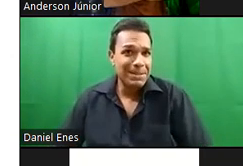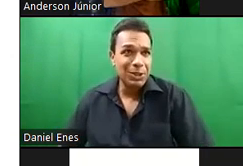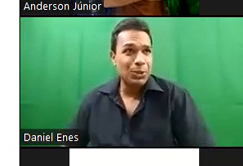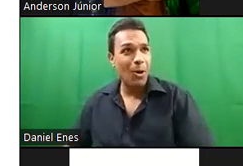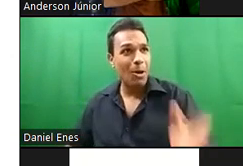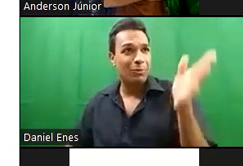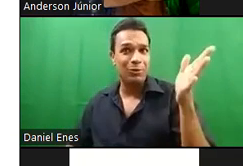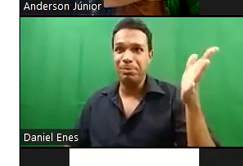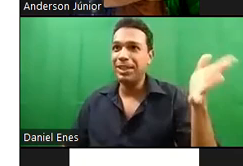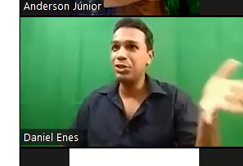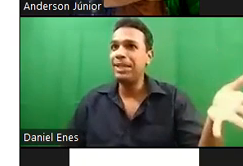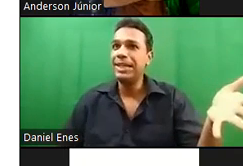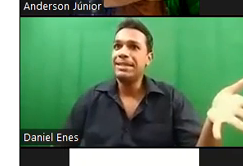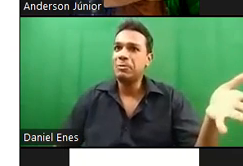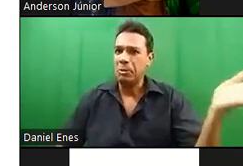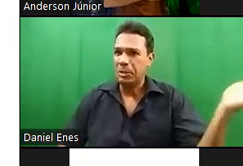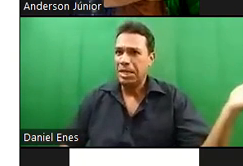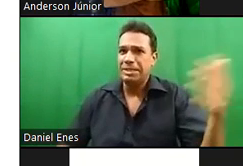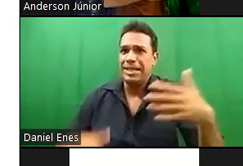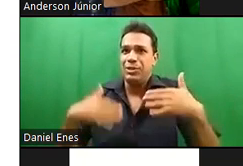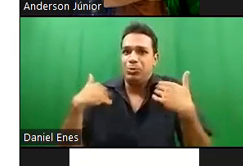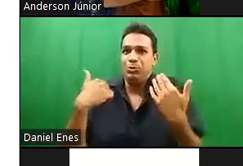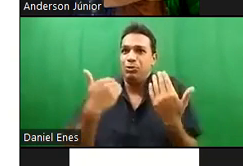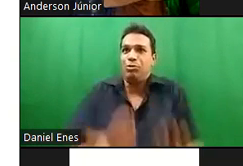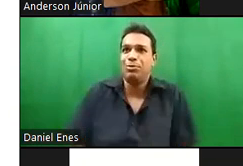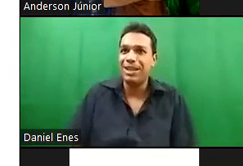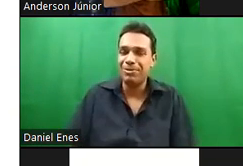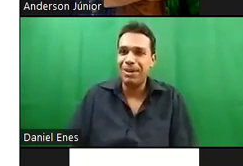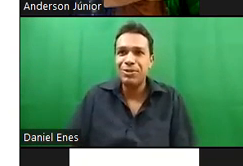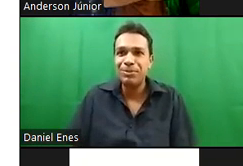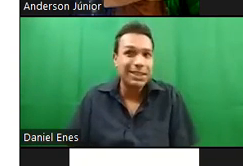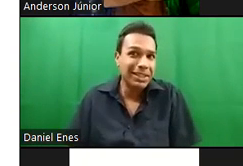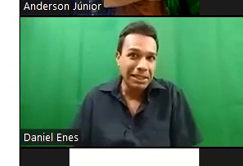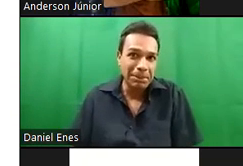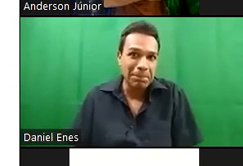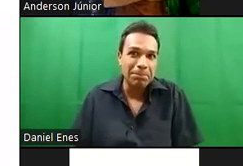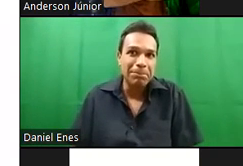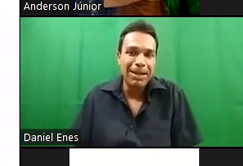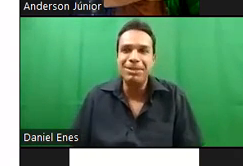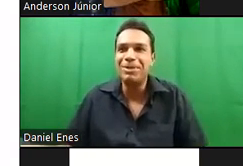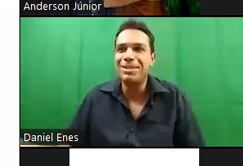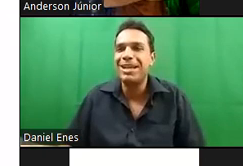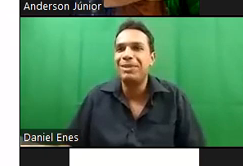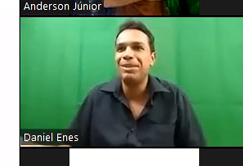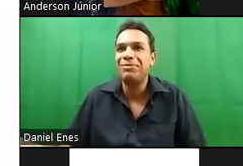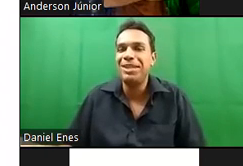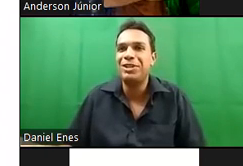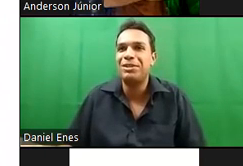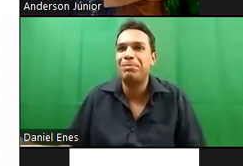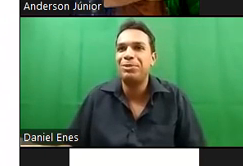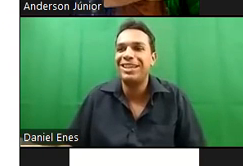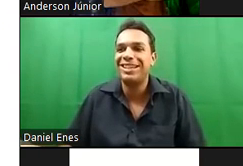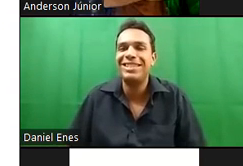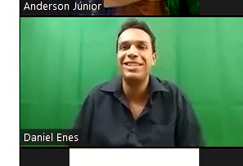parece muito óbvio pela explicação que eu dei. Se ela estuda os sons da linguagem humana, a língua de sinais não tem